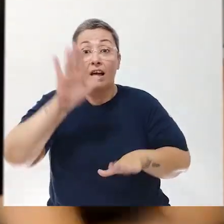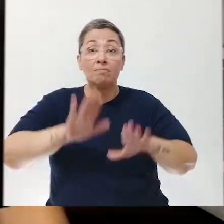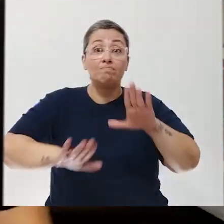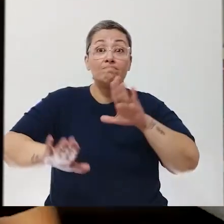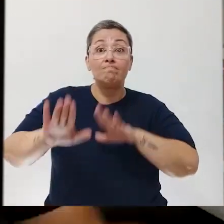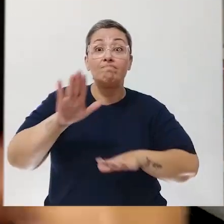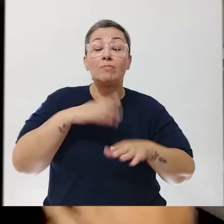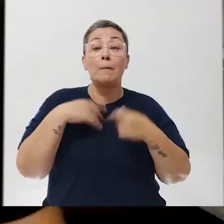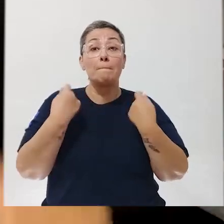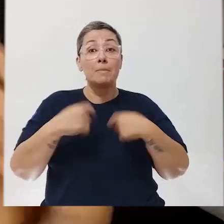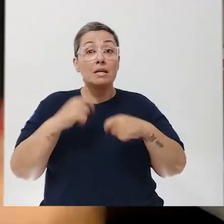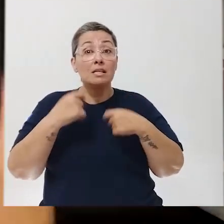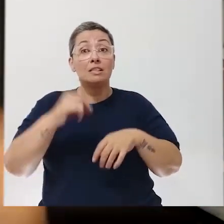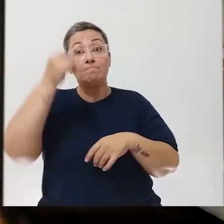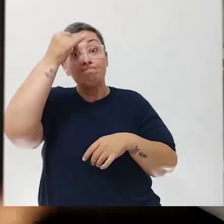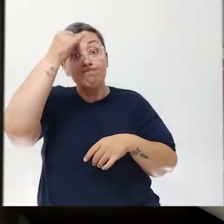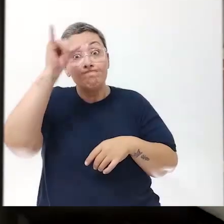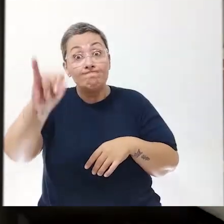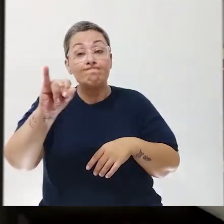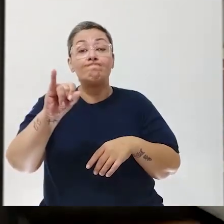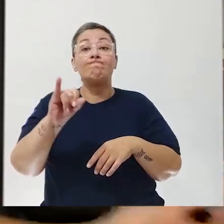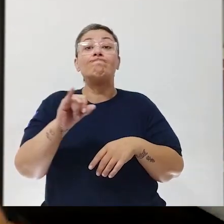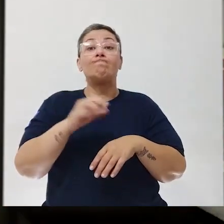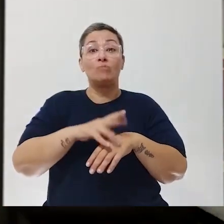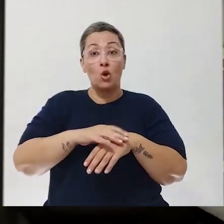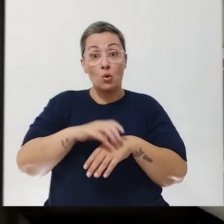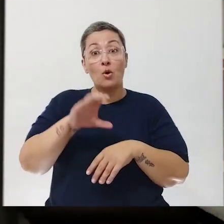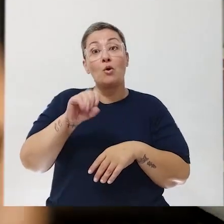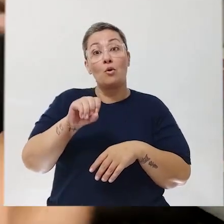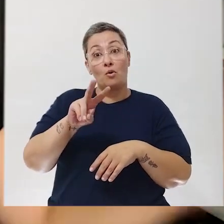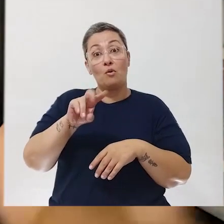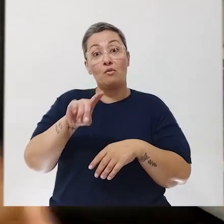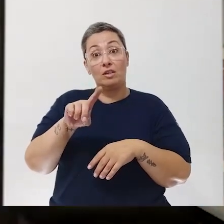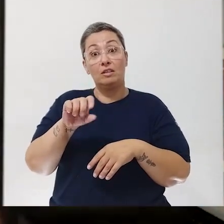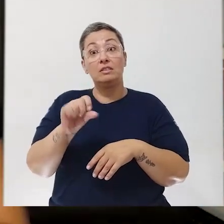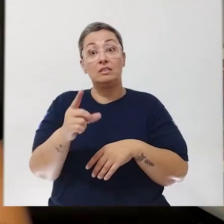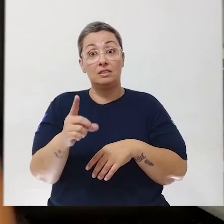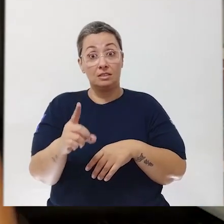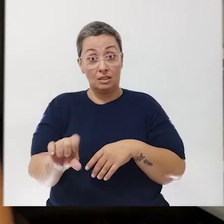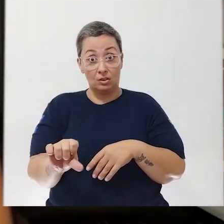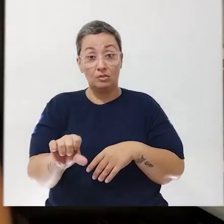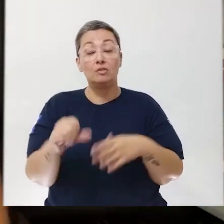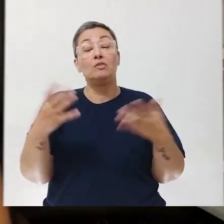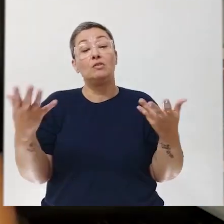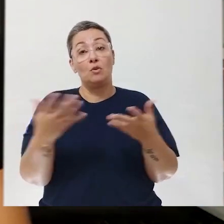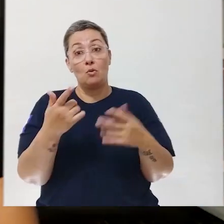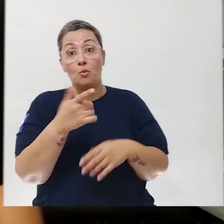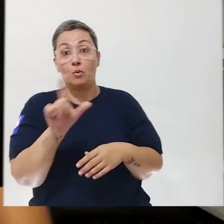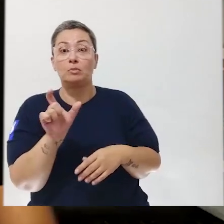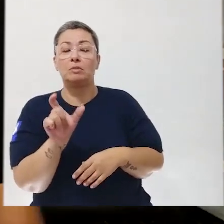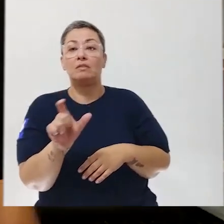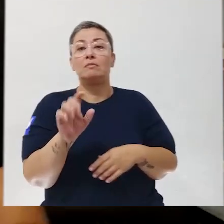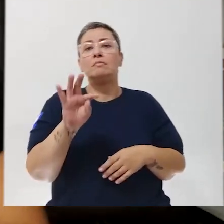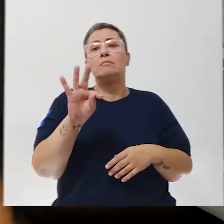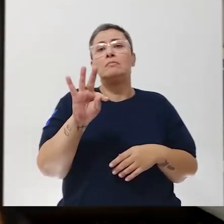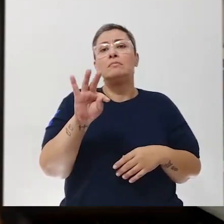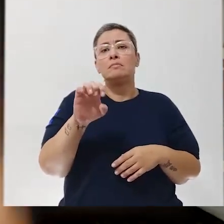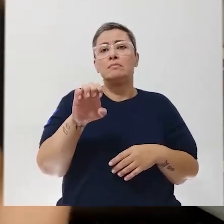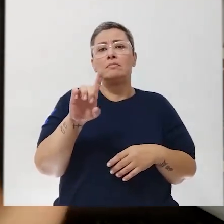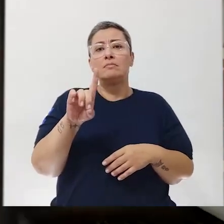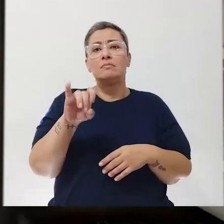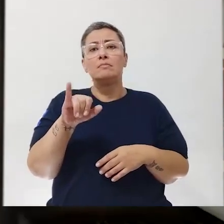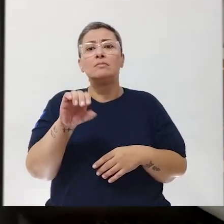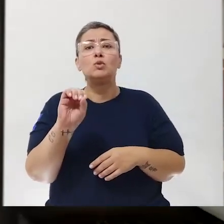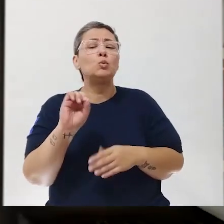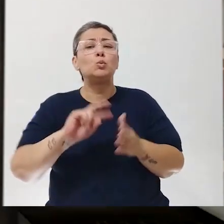se precaver. A gente precisa se prevenir da Covid-19, é o que a gente tem falado bastante. Outra palavra, tédio. O